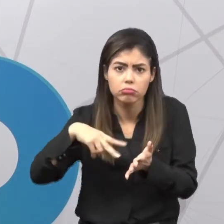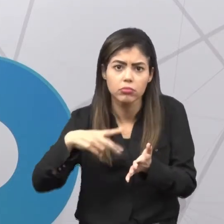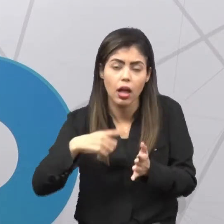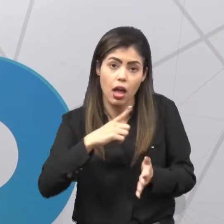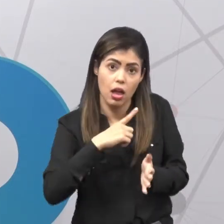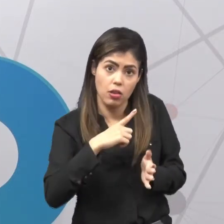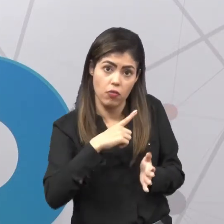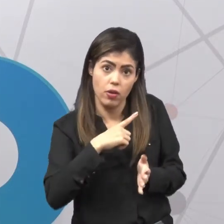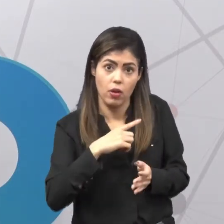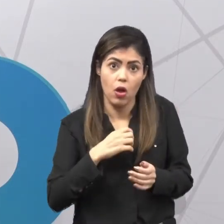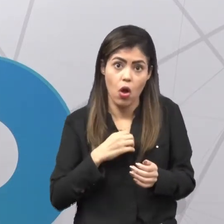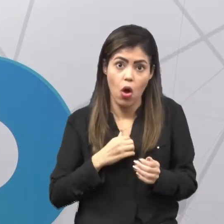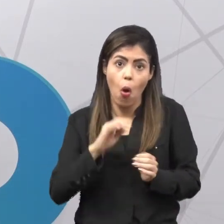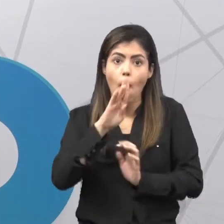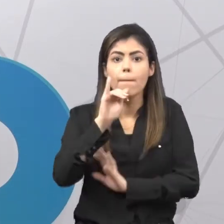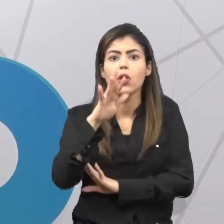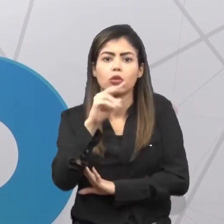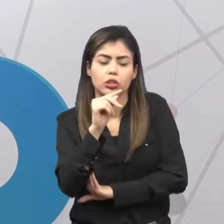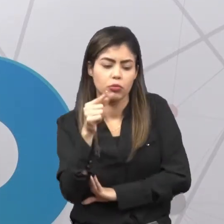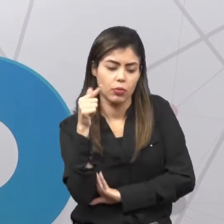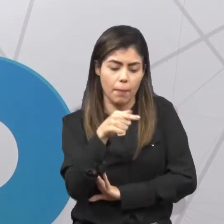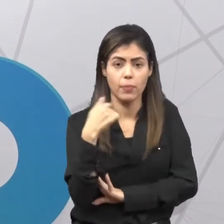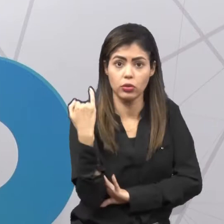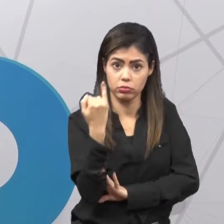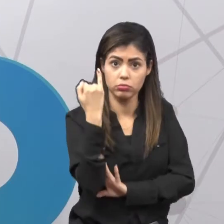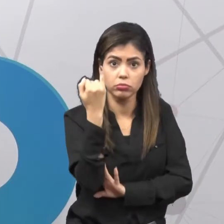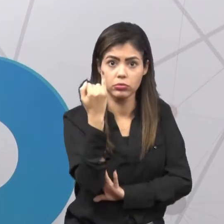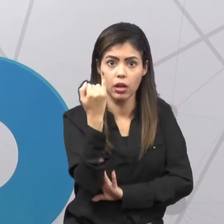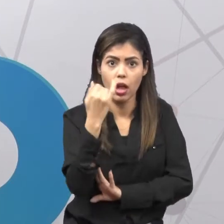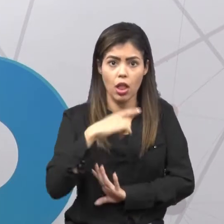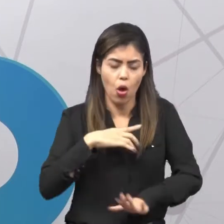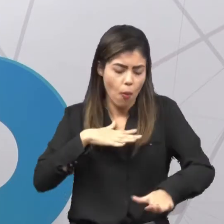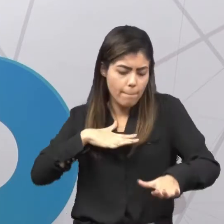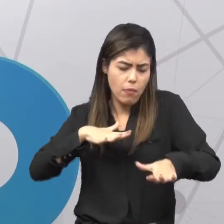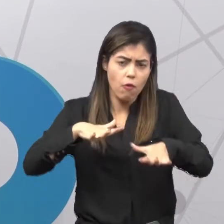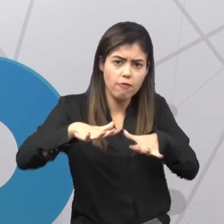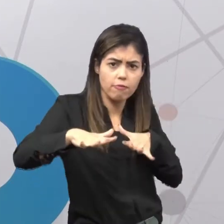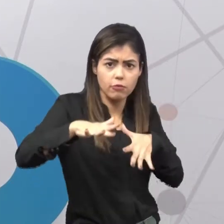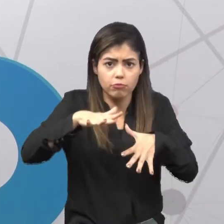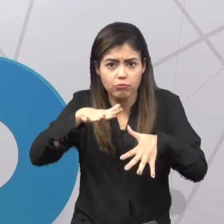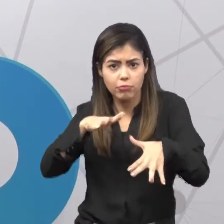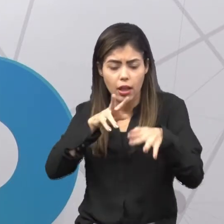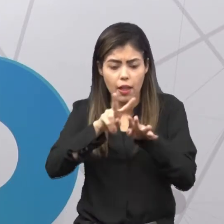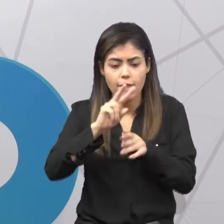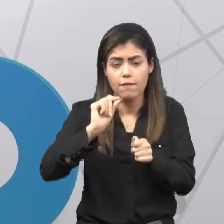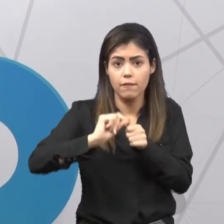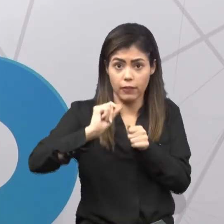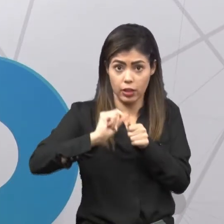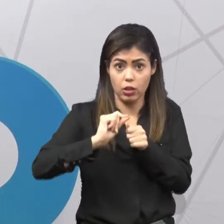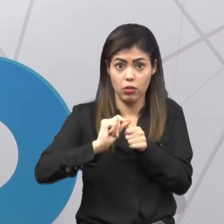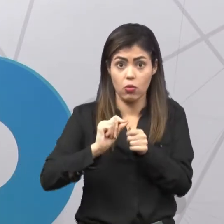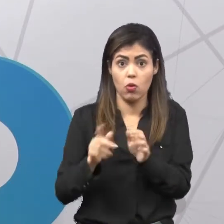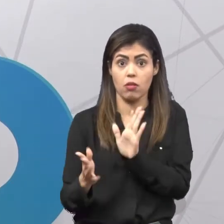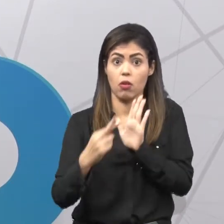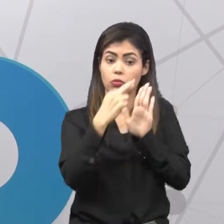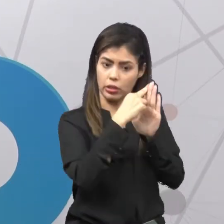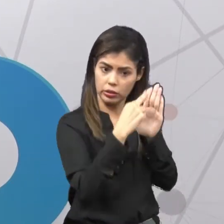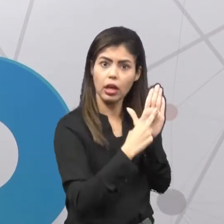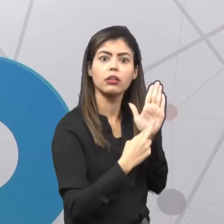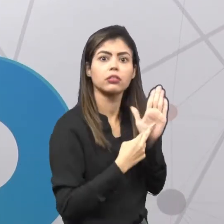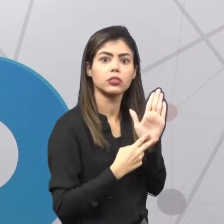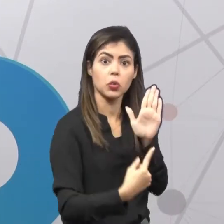que ele tivesse um biotipo específico, que os movimentos eles fossem feitos de acordo com os